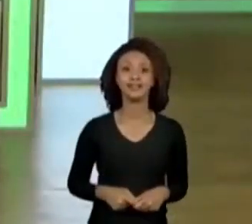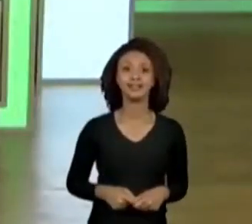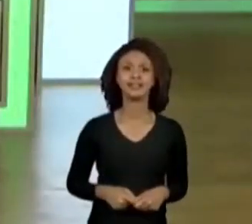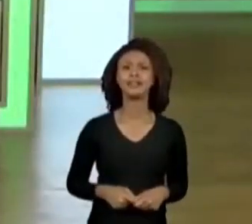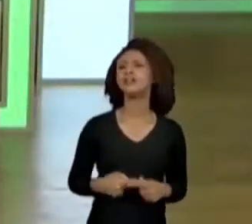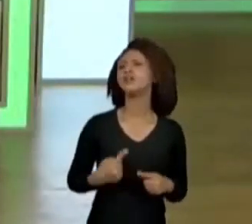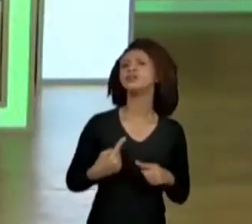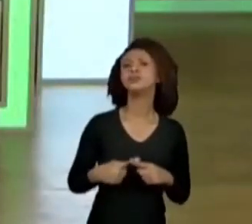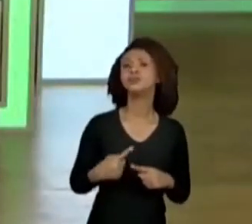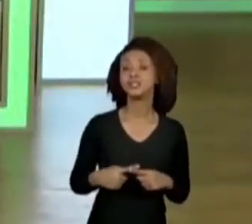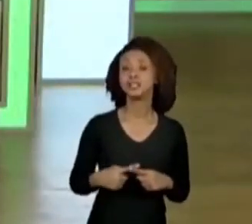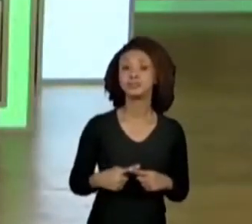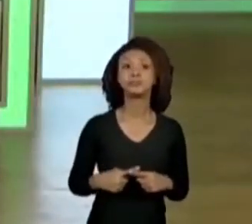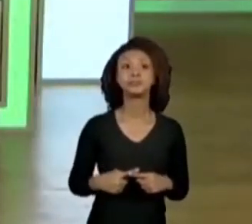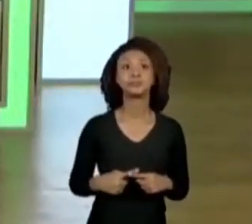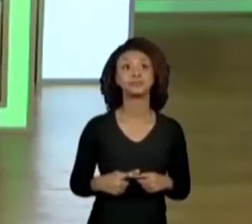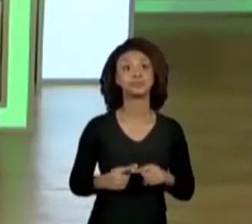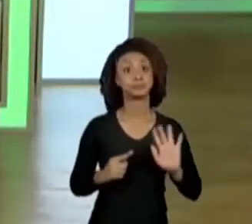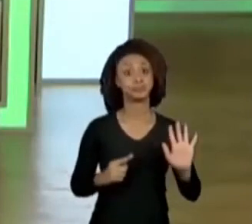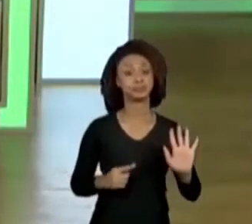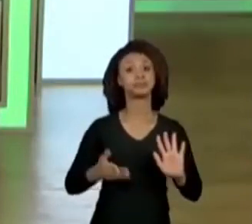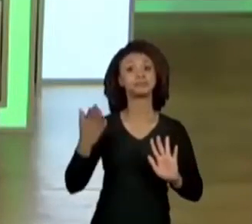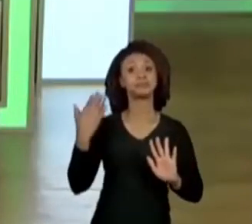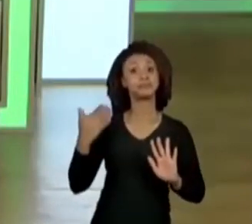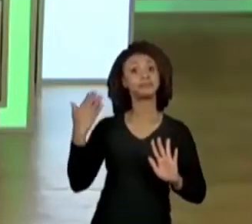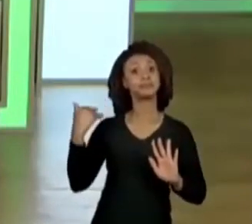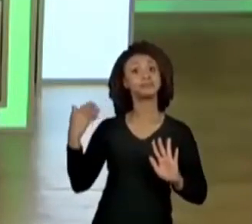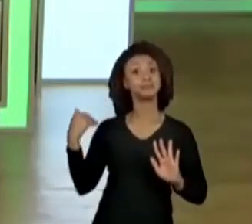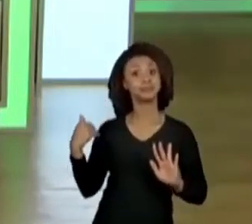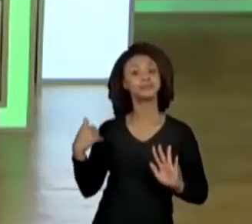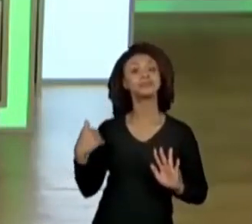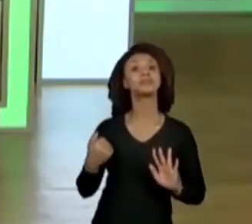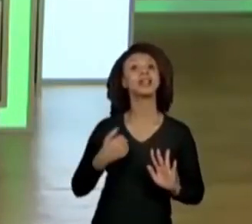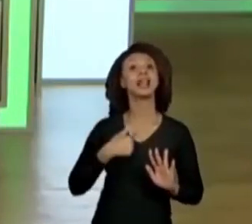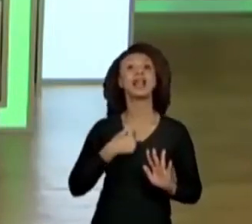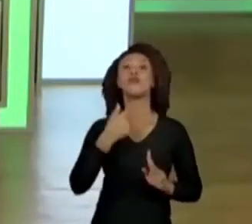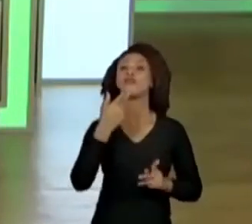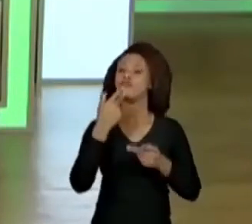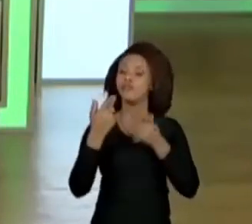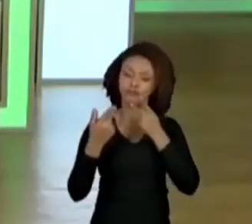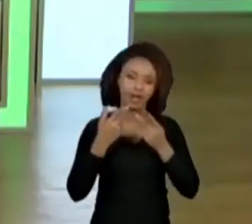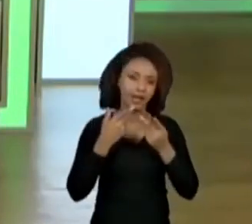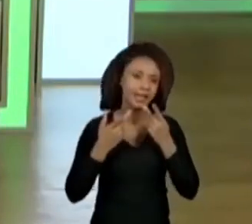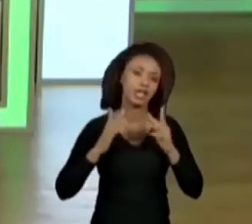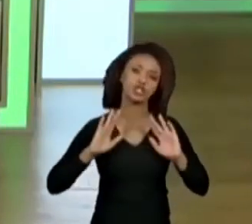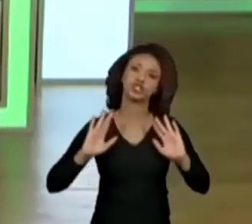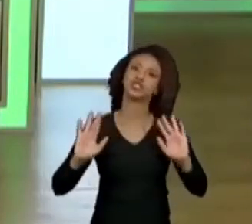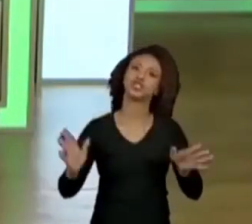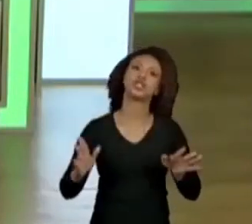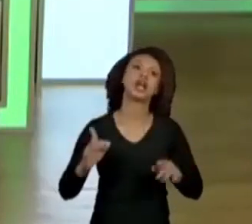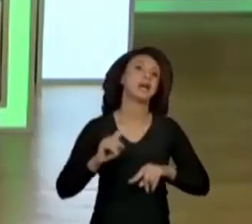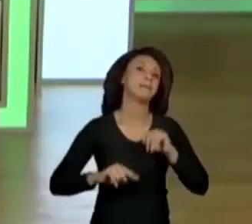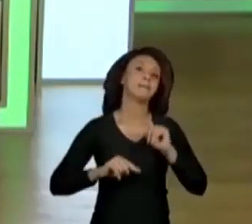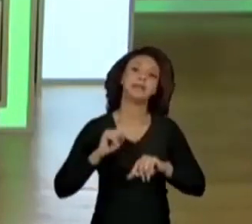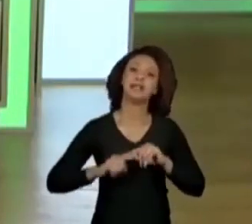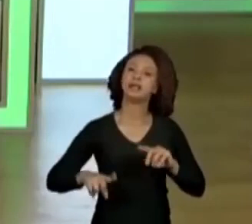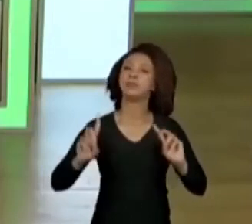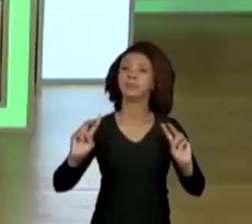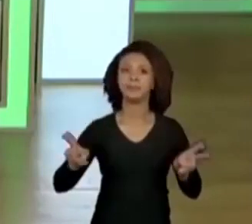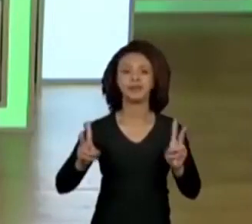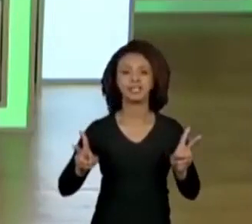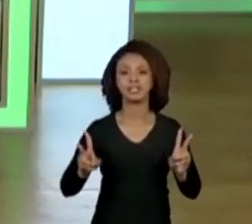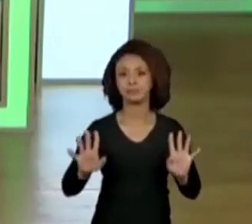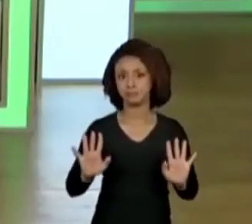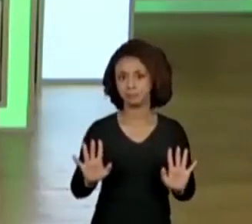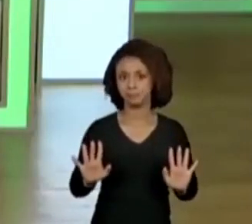Por quê? Lá na garrafa eu adiantei o material, né? O material era o mesmo. Então, o material ali não fazia